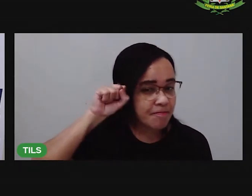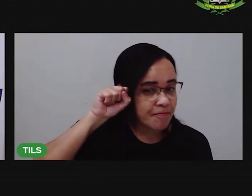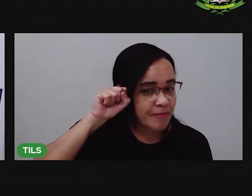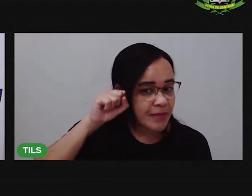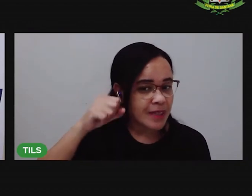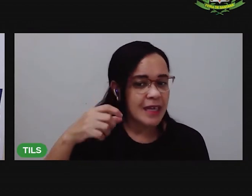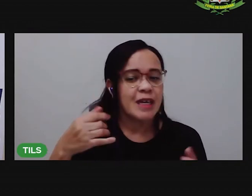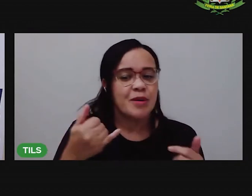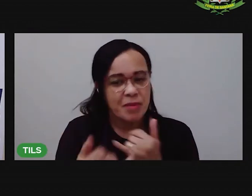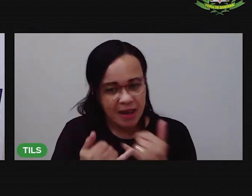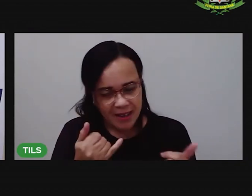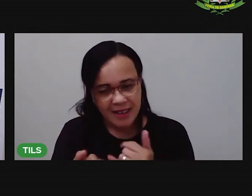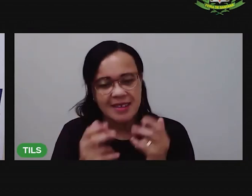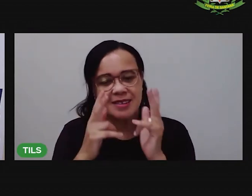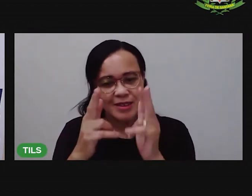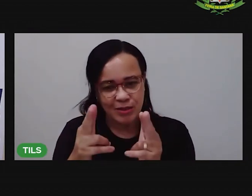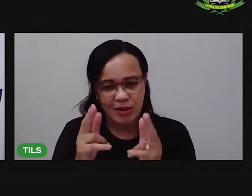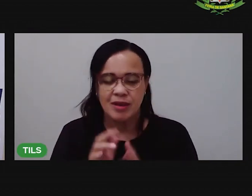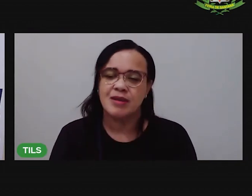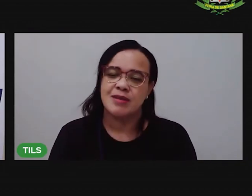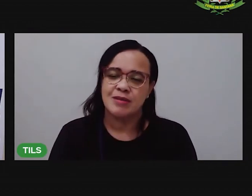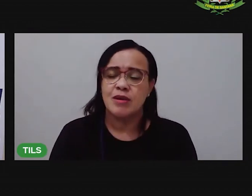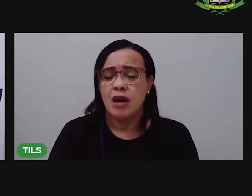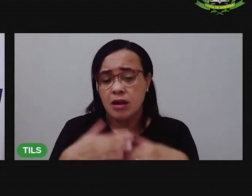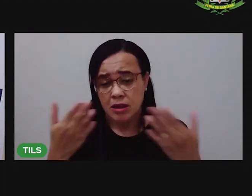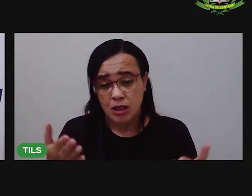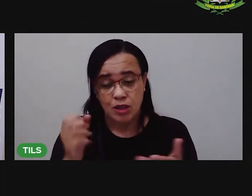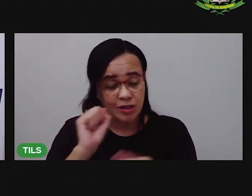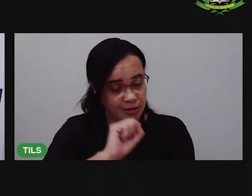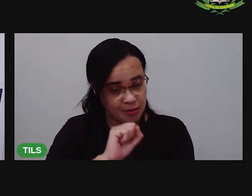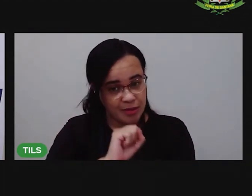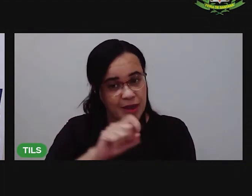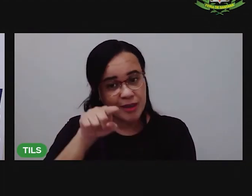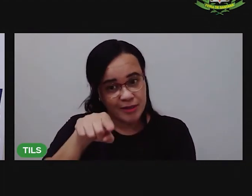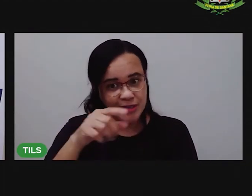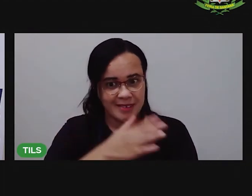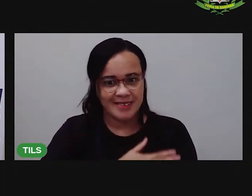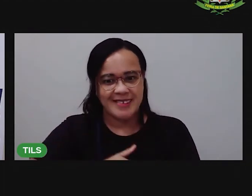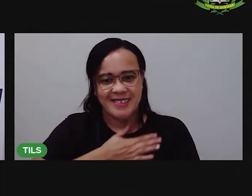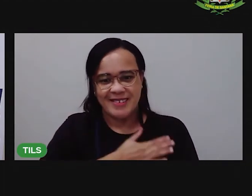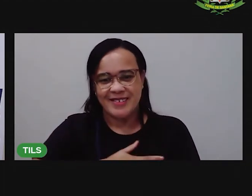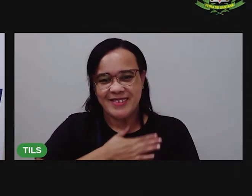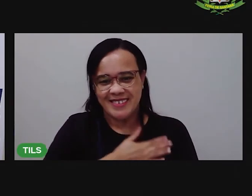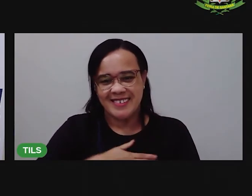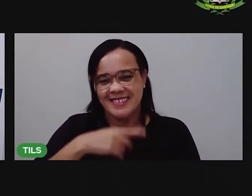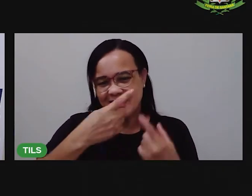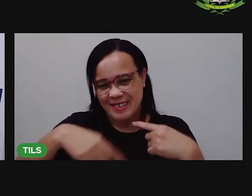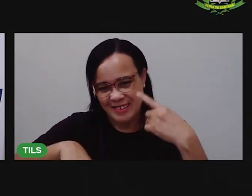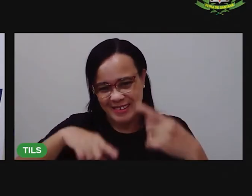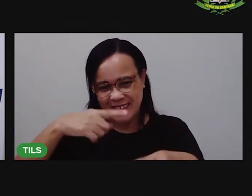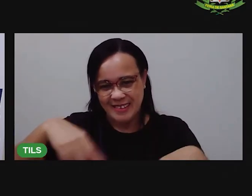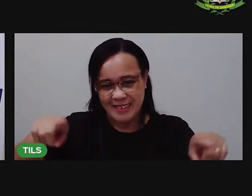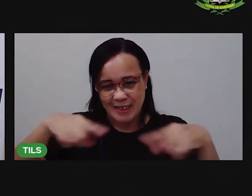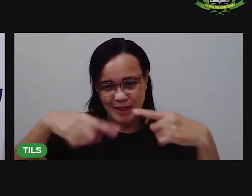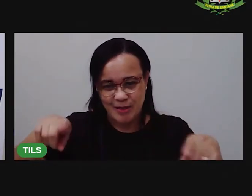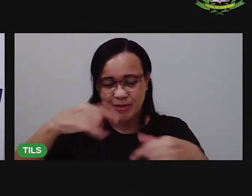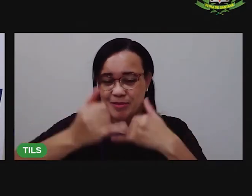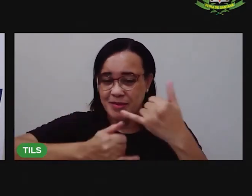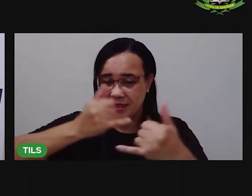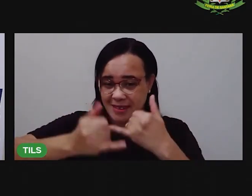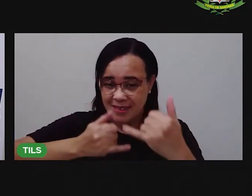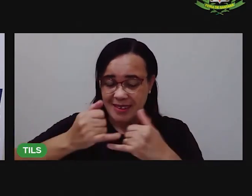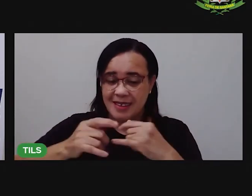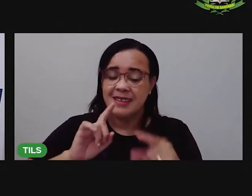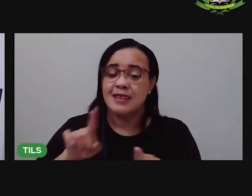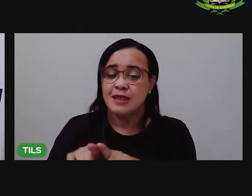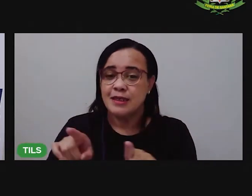tenha gostado bastante dessa aula, se divertido com a brincadeira Boca de Forno e esteja pronto aí para